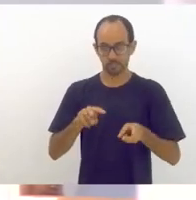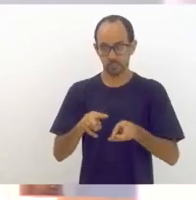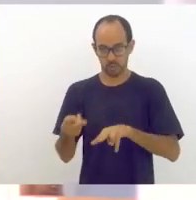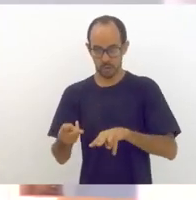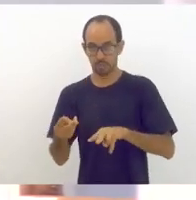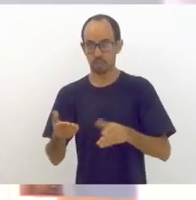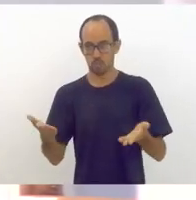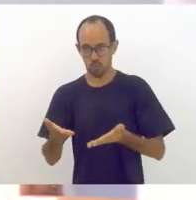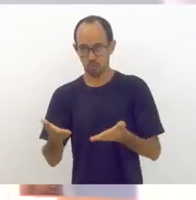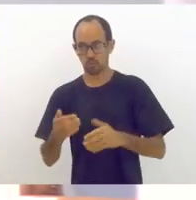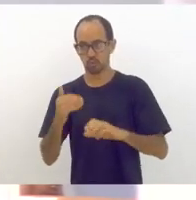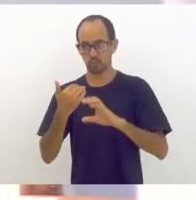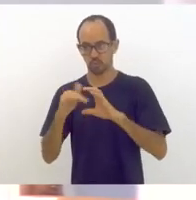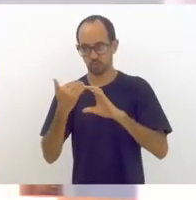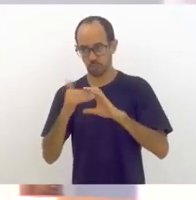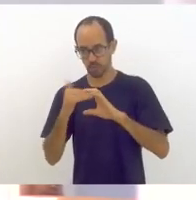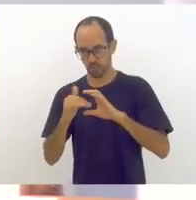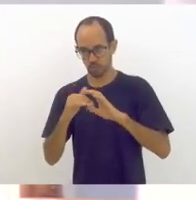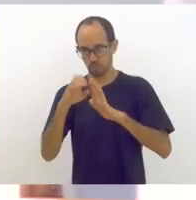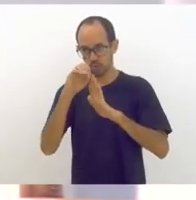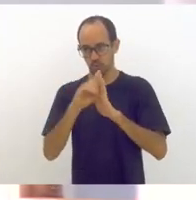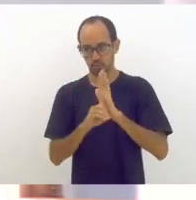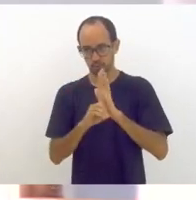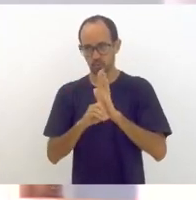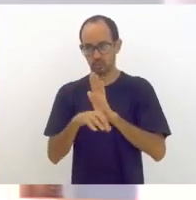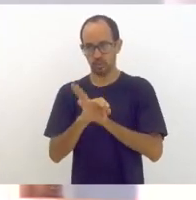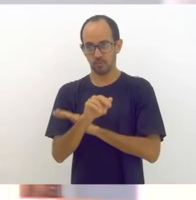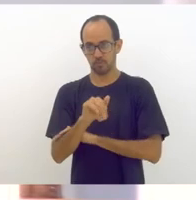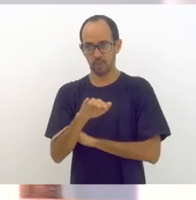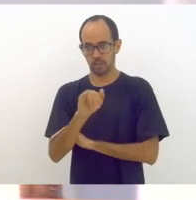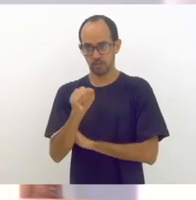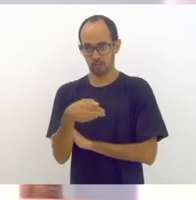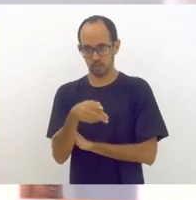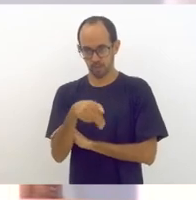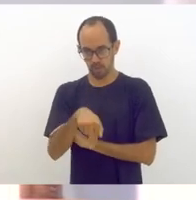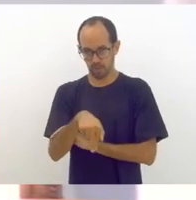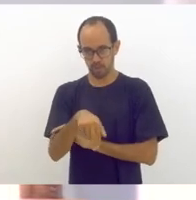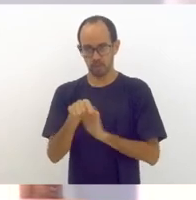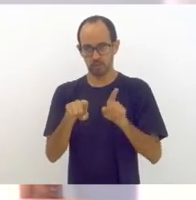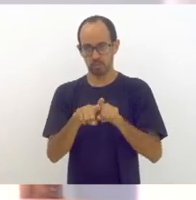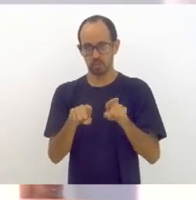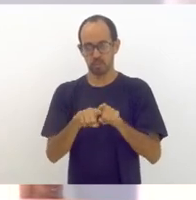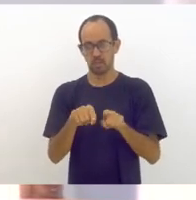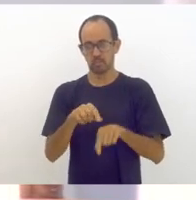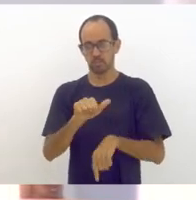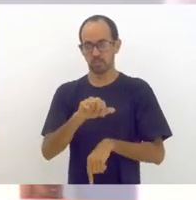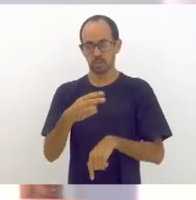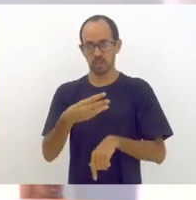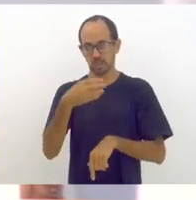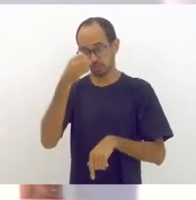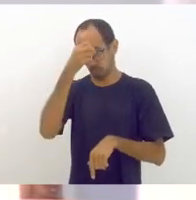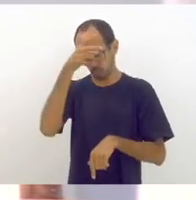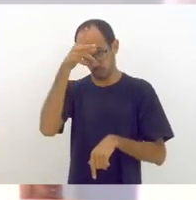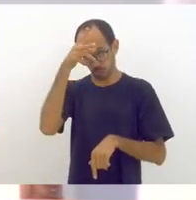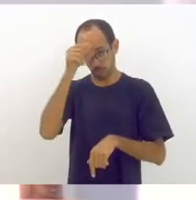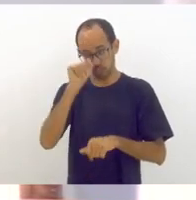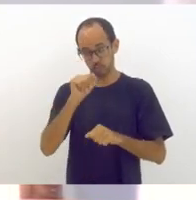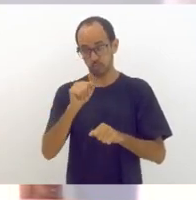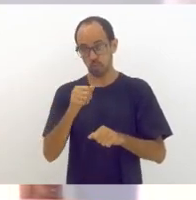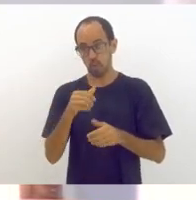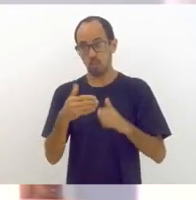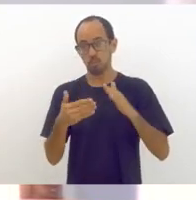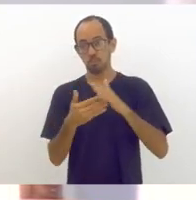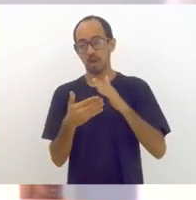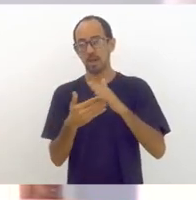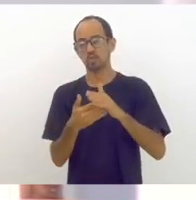encaminhe esses e-mails, ofícios para a Firjan e para os 13 municípios, dando um prazo